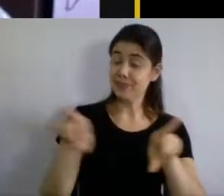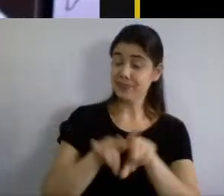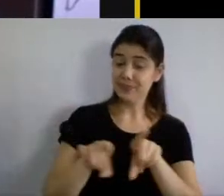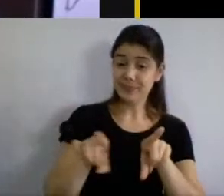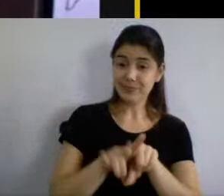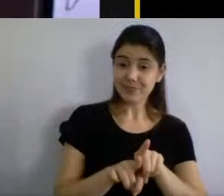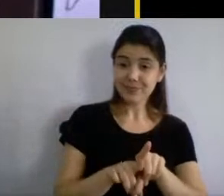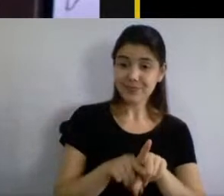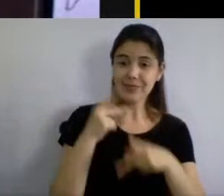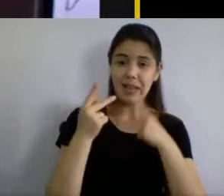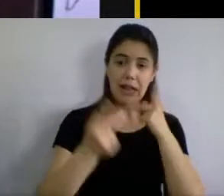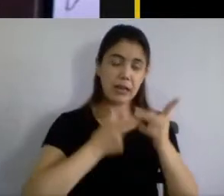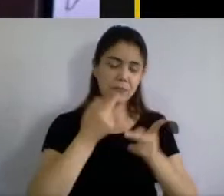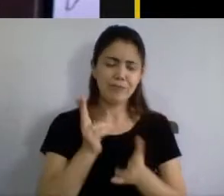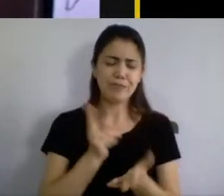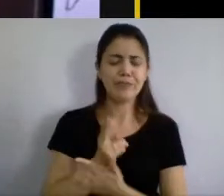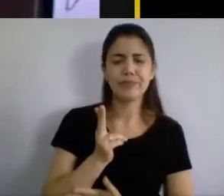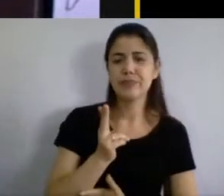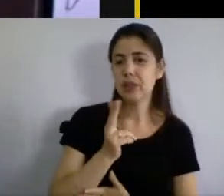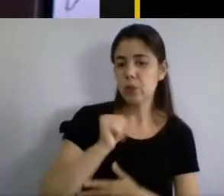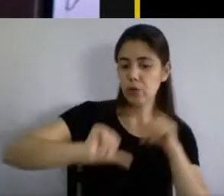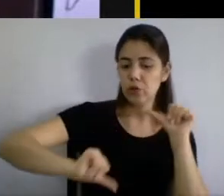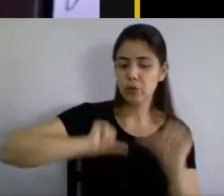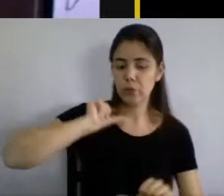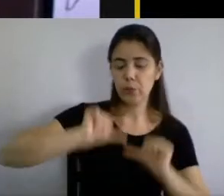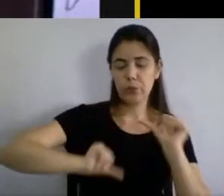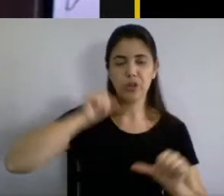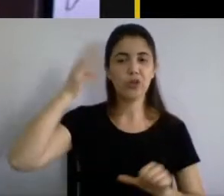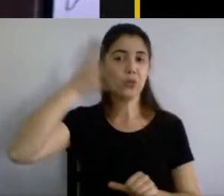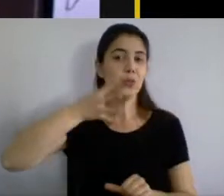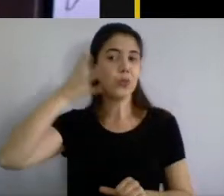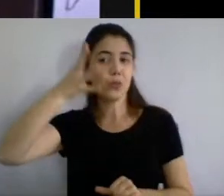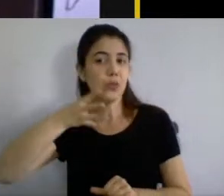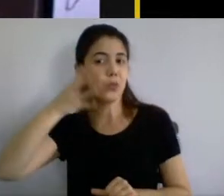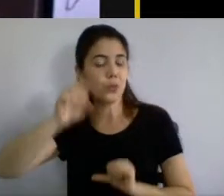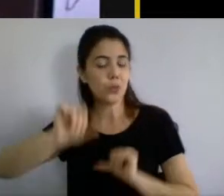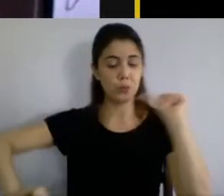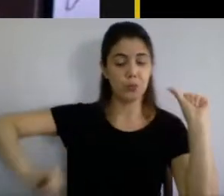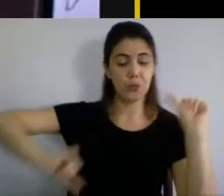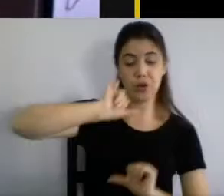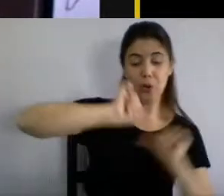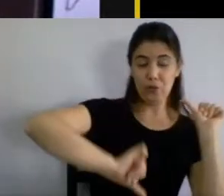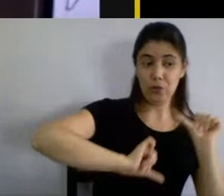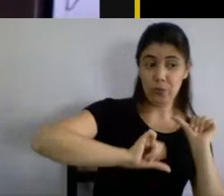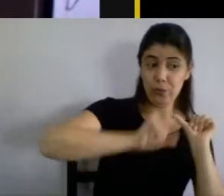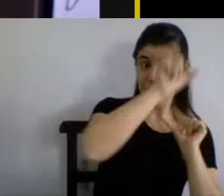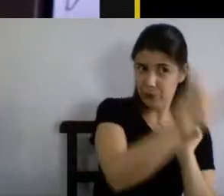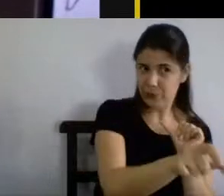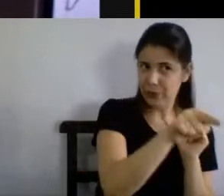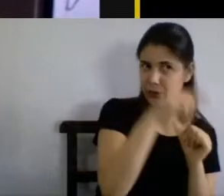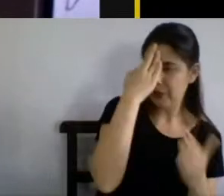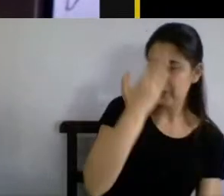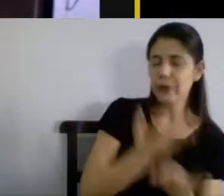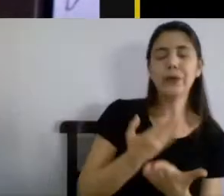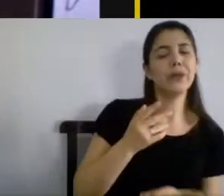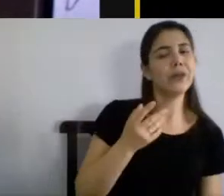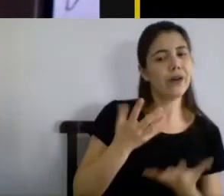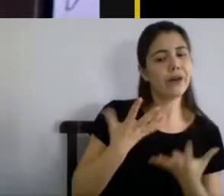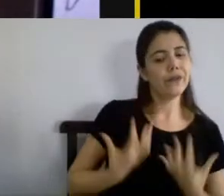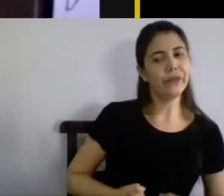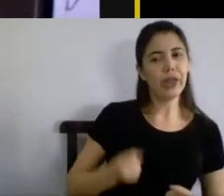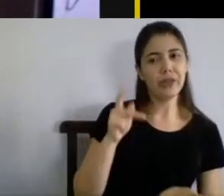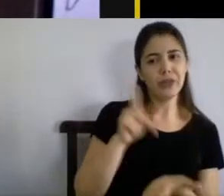transformando o nosso discurso de acordo com aquilo que o ouvinte acredita ser verdade. O nosso discurso